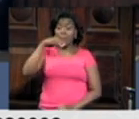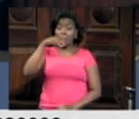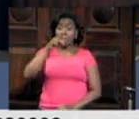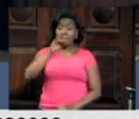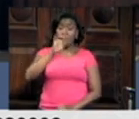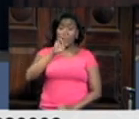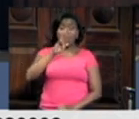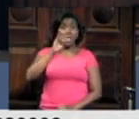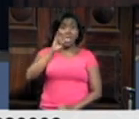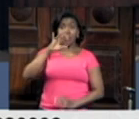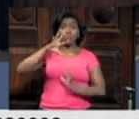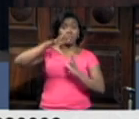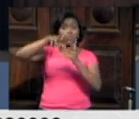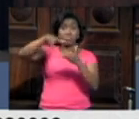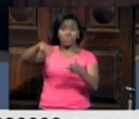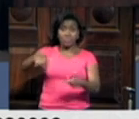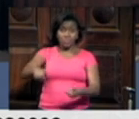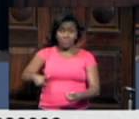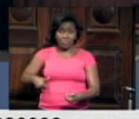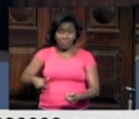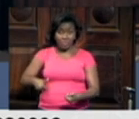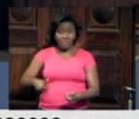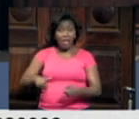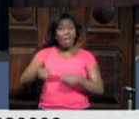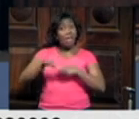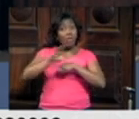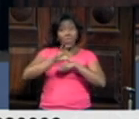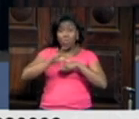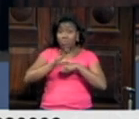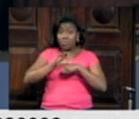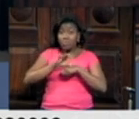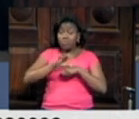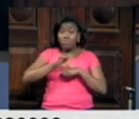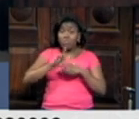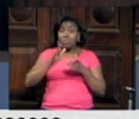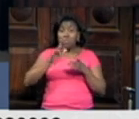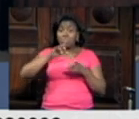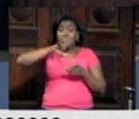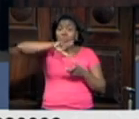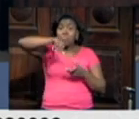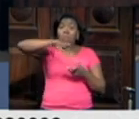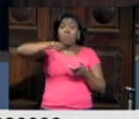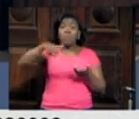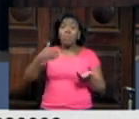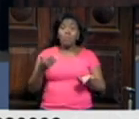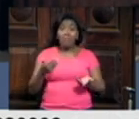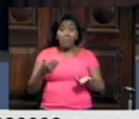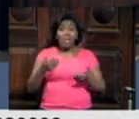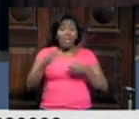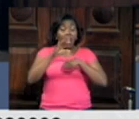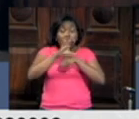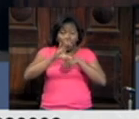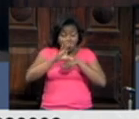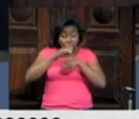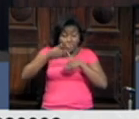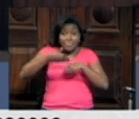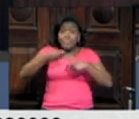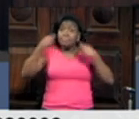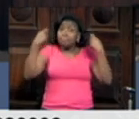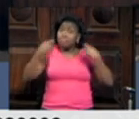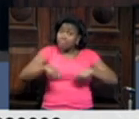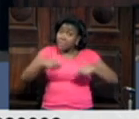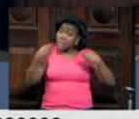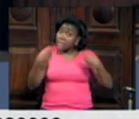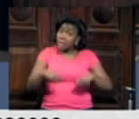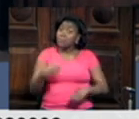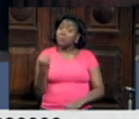capitalismo mundial. A Constituição não foi extensa, a Constituição foi necessária.